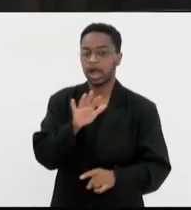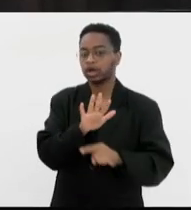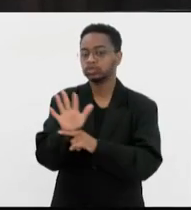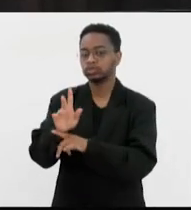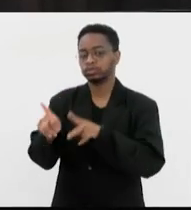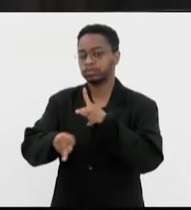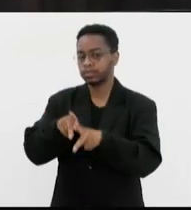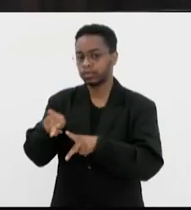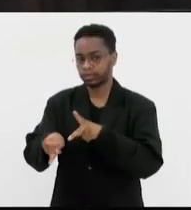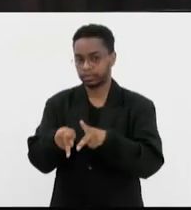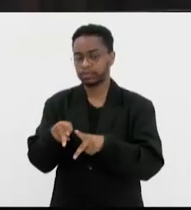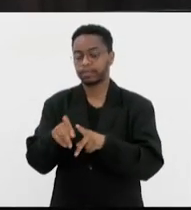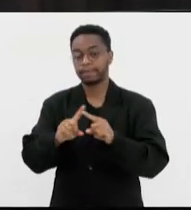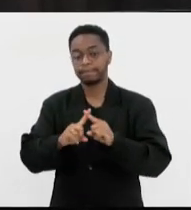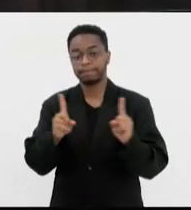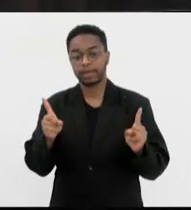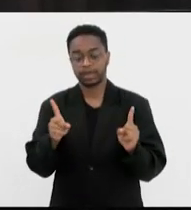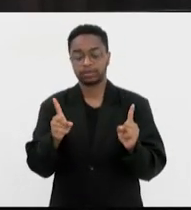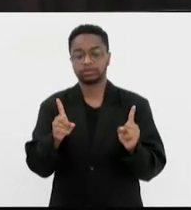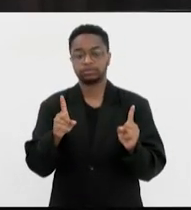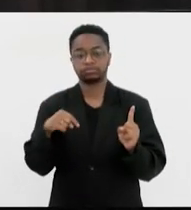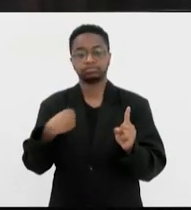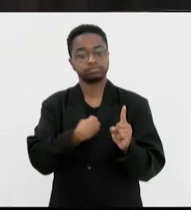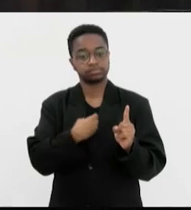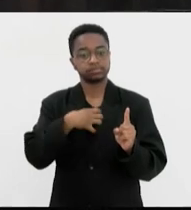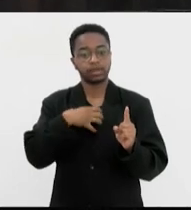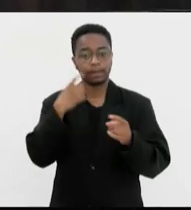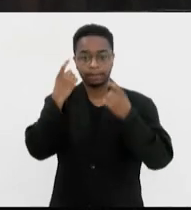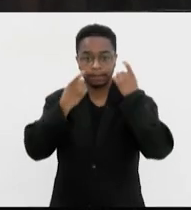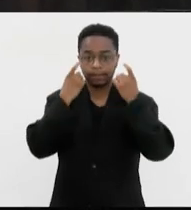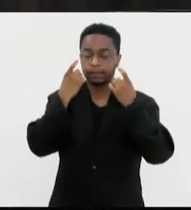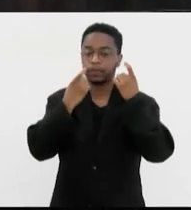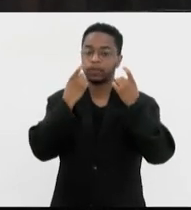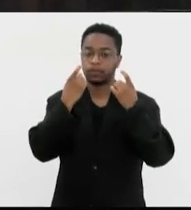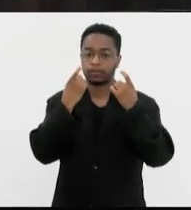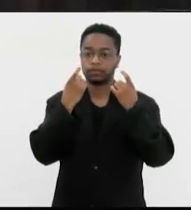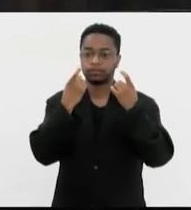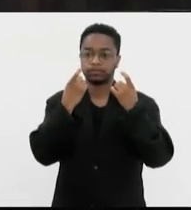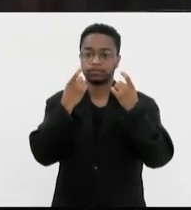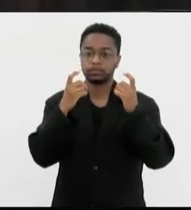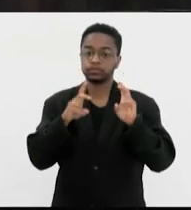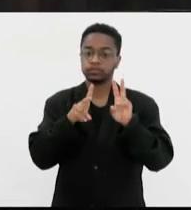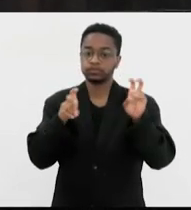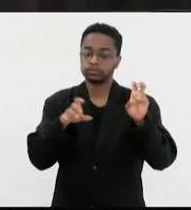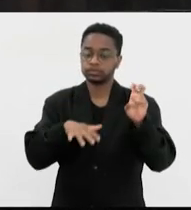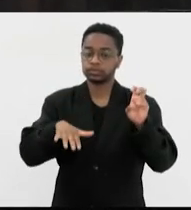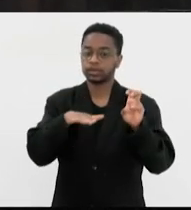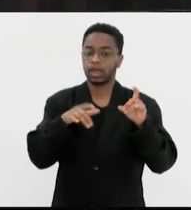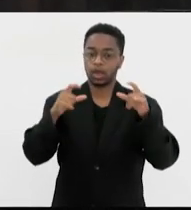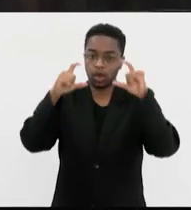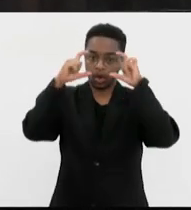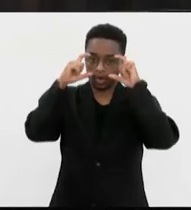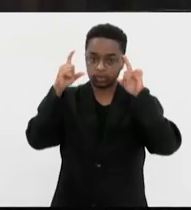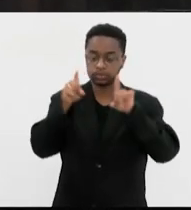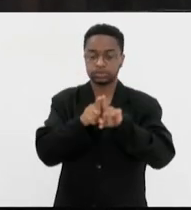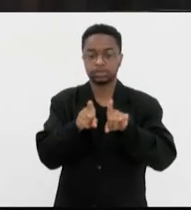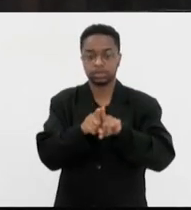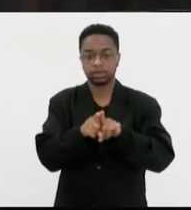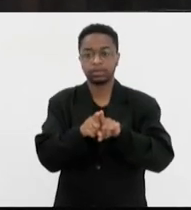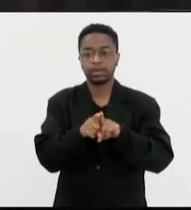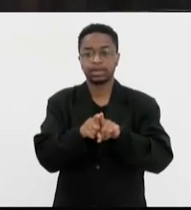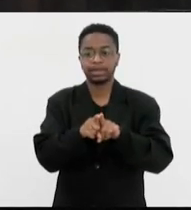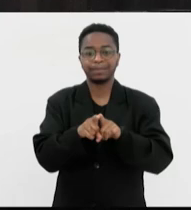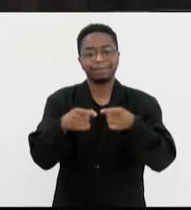social. Mas a preocupação a gente deixa aqui sobre esse setor ótico e salientar a necessidade de